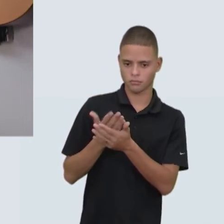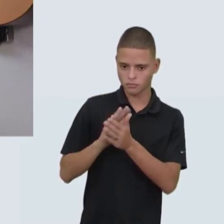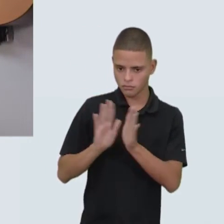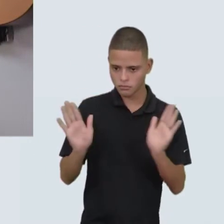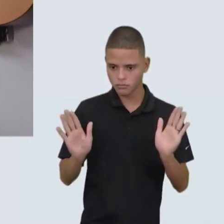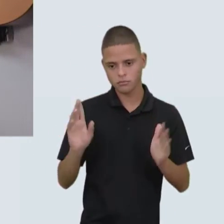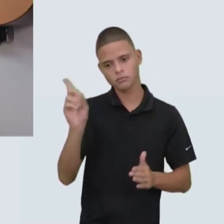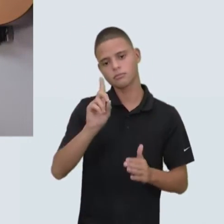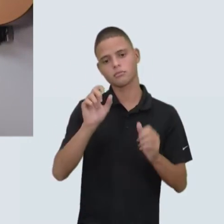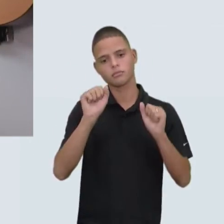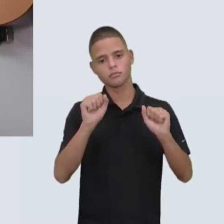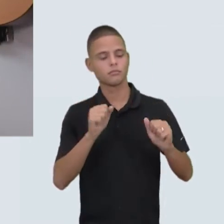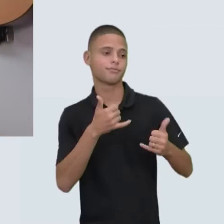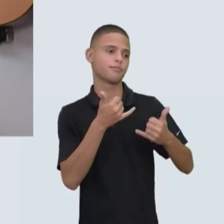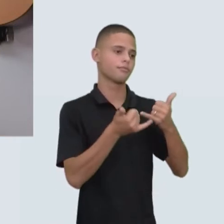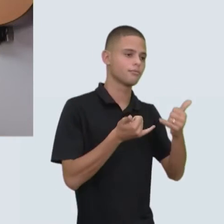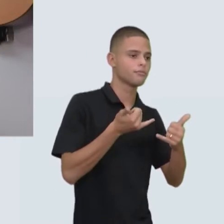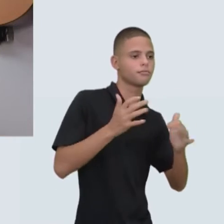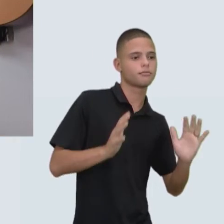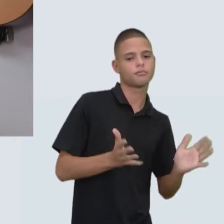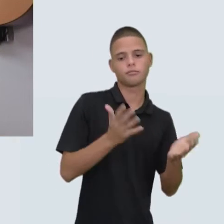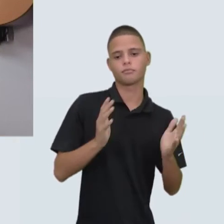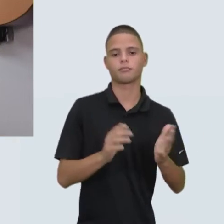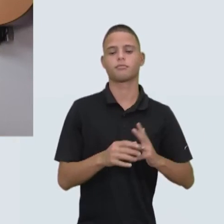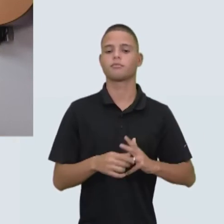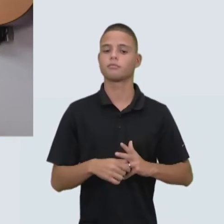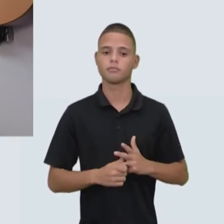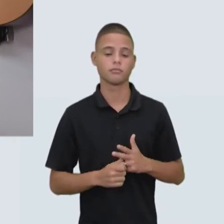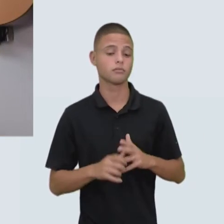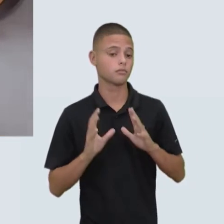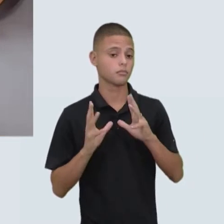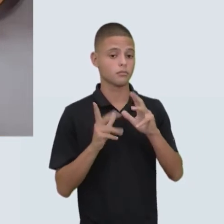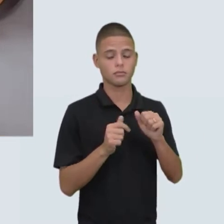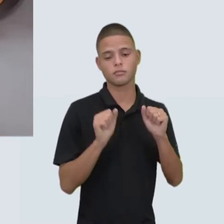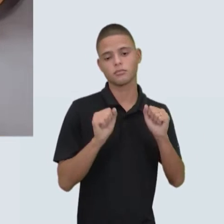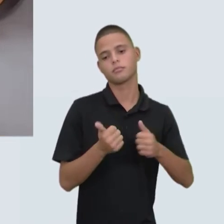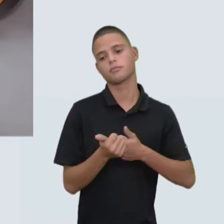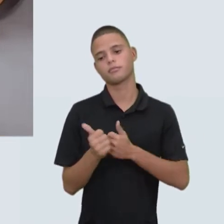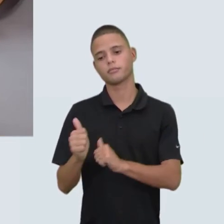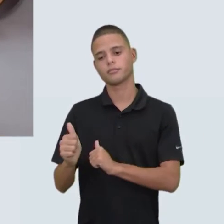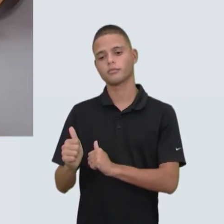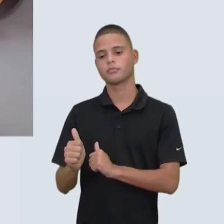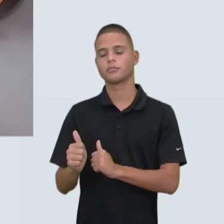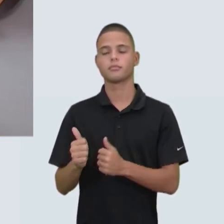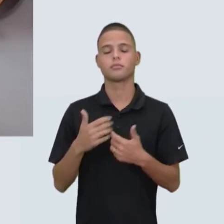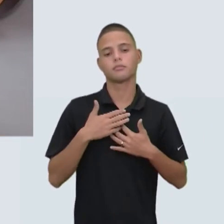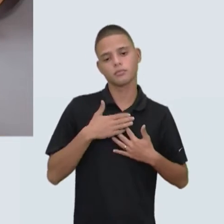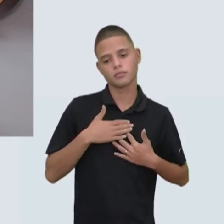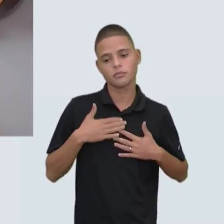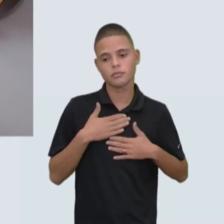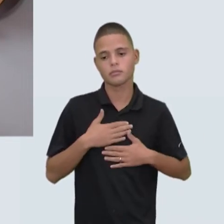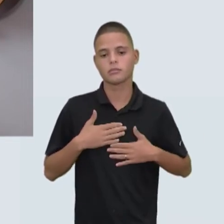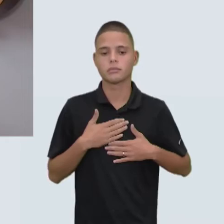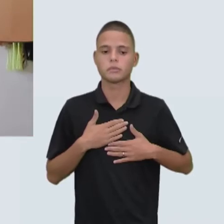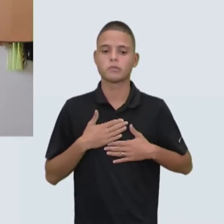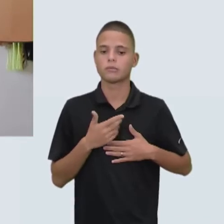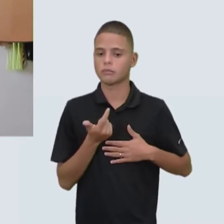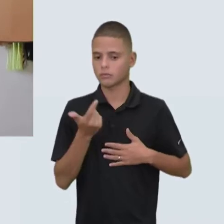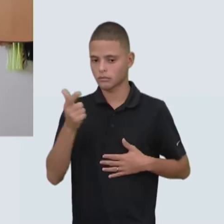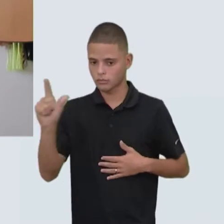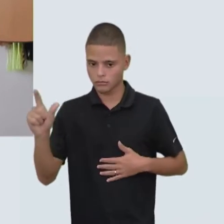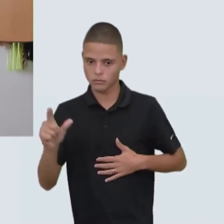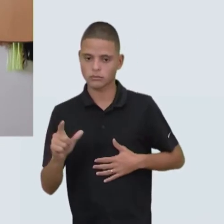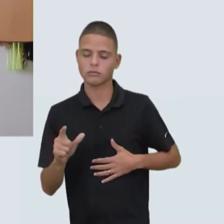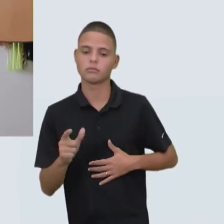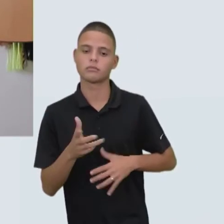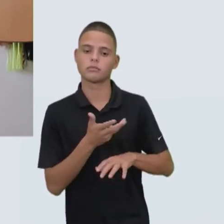ser entretenimento, diversão, tudo isso é útil para a pessoa que te segue. E o outro lado, gente, é esse conteúdo ser relevante para você mesmo, porque quando a